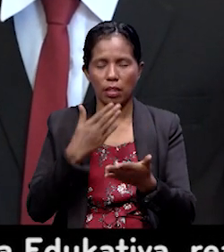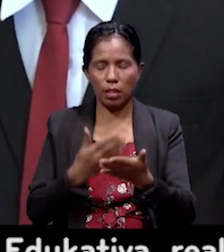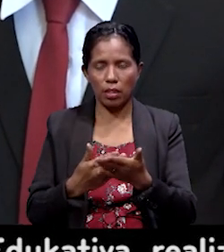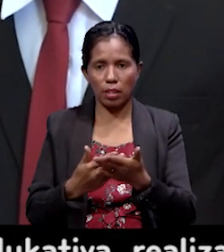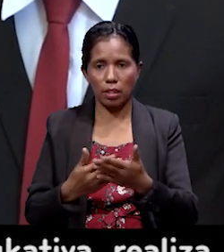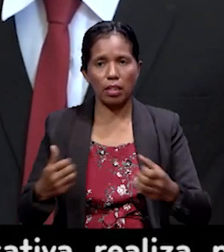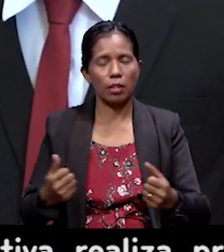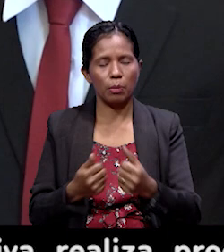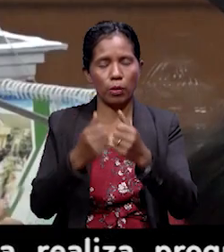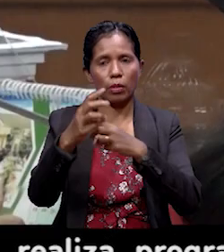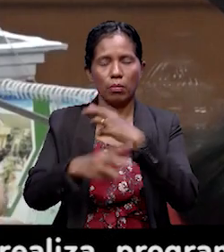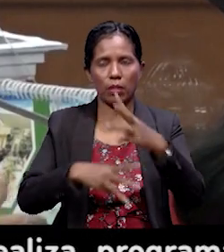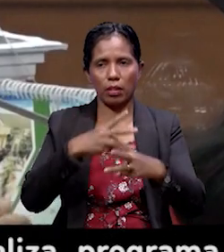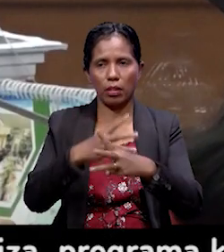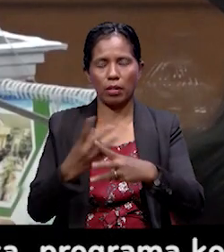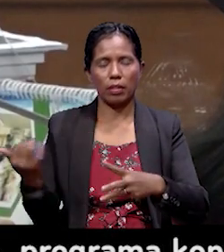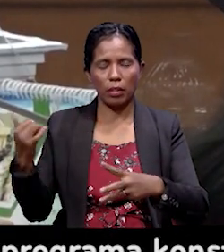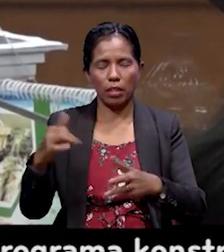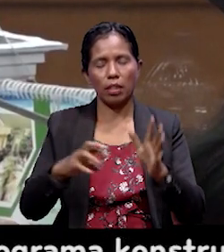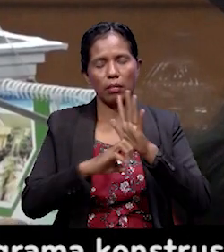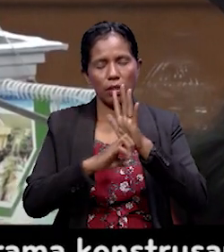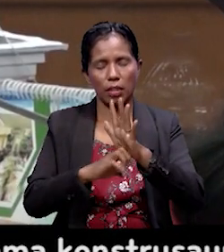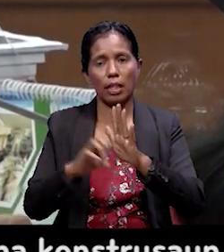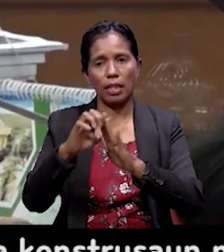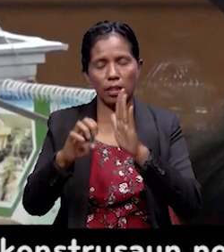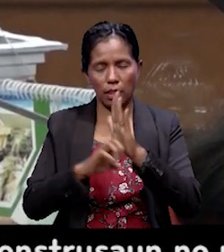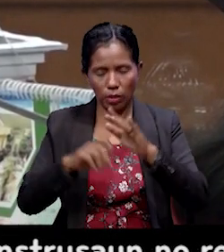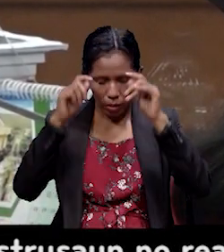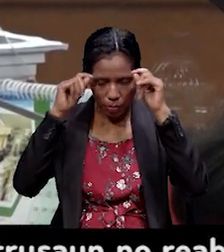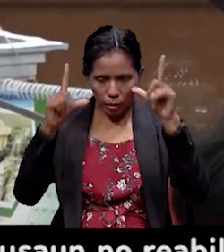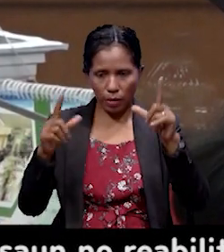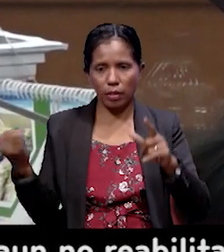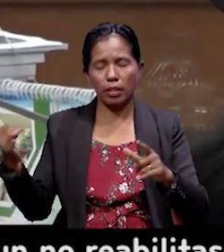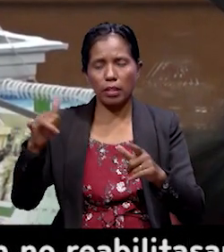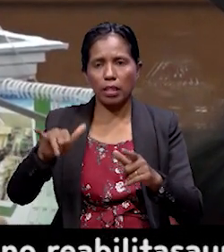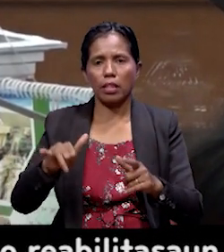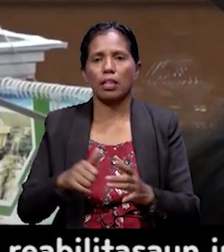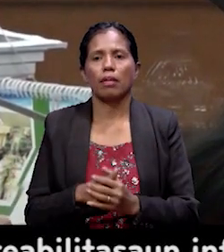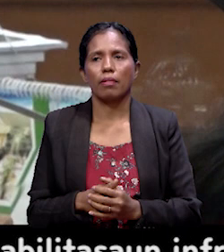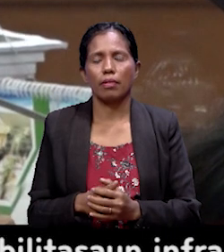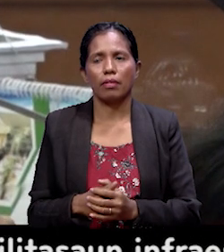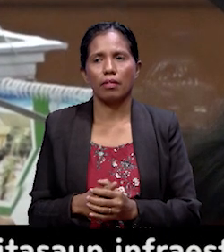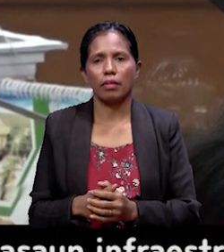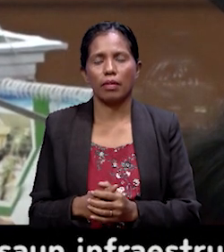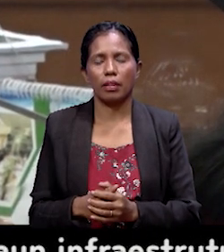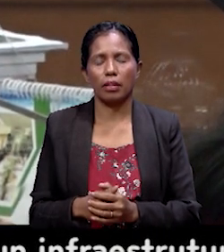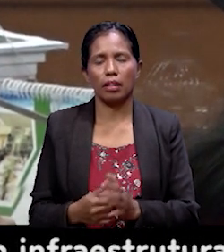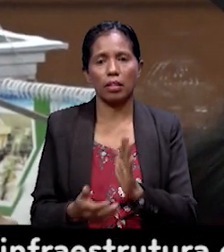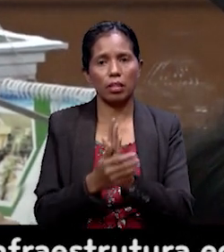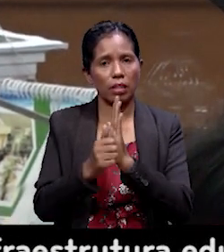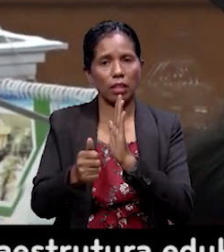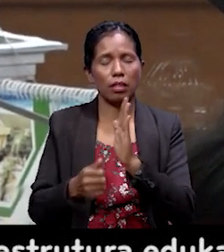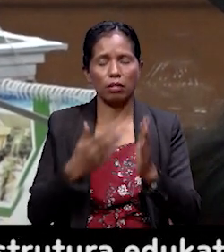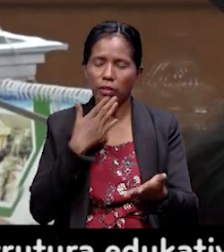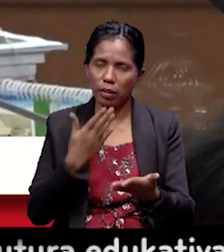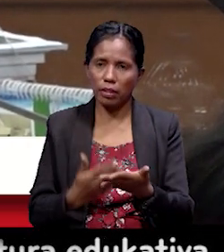mundial. Se representa o estado do Timor-Leste e sirania prestação às teves,